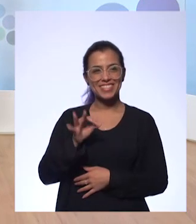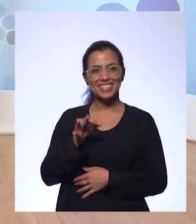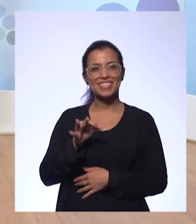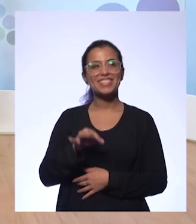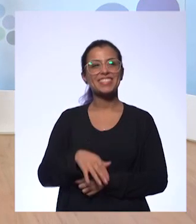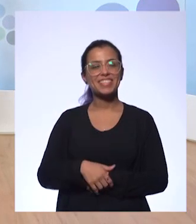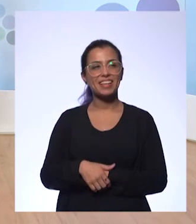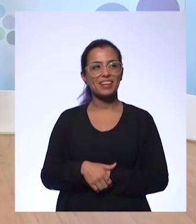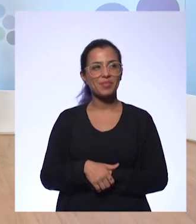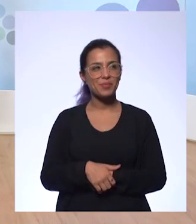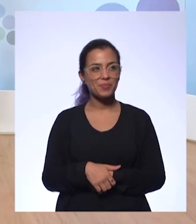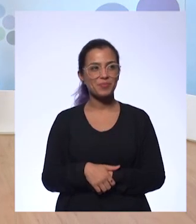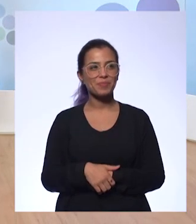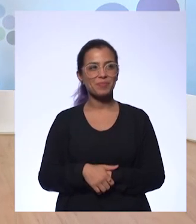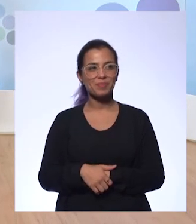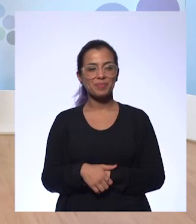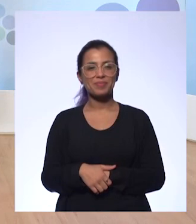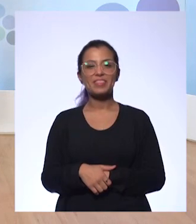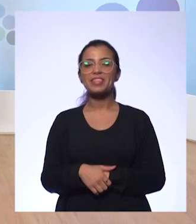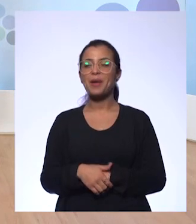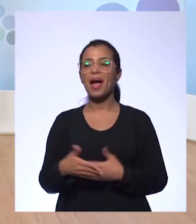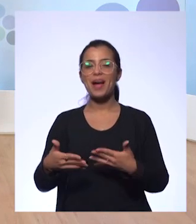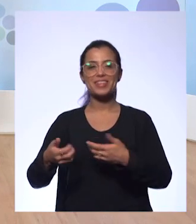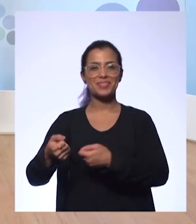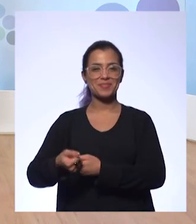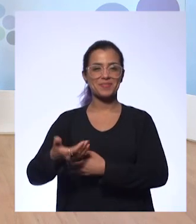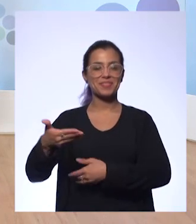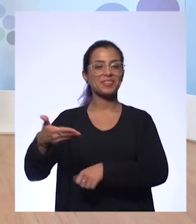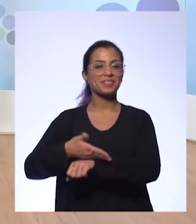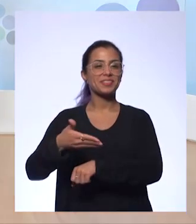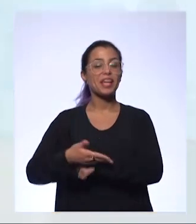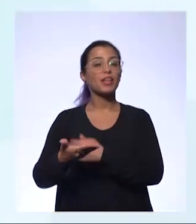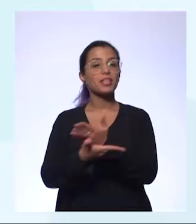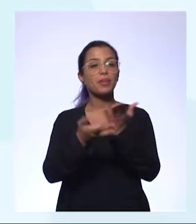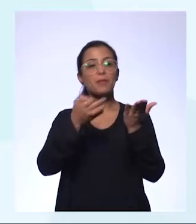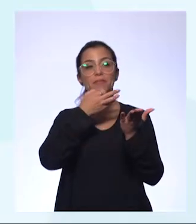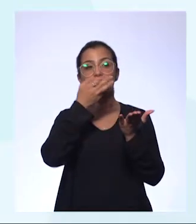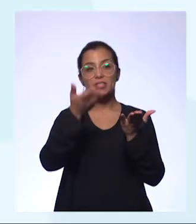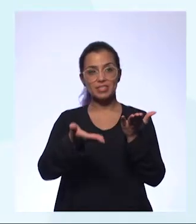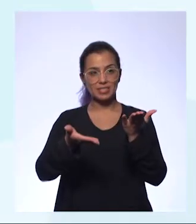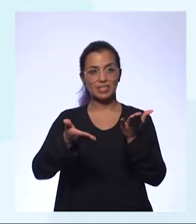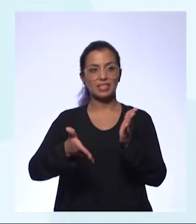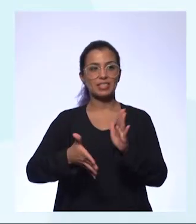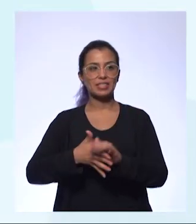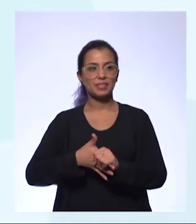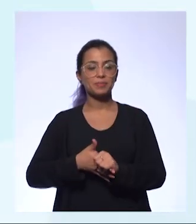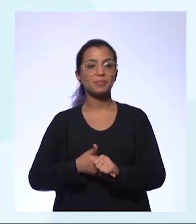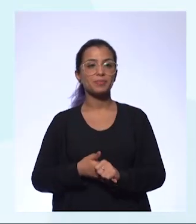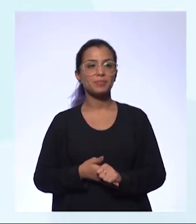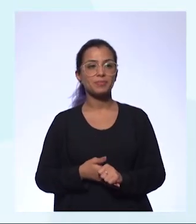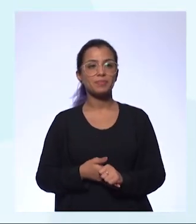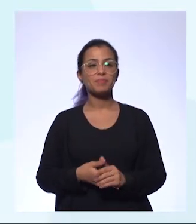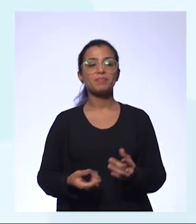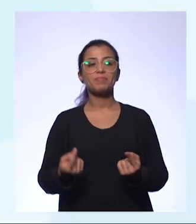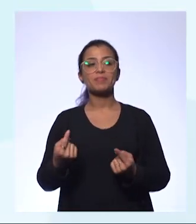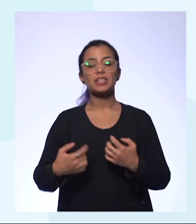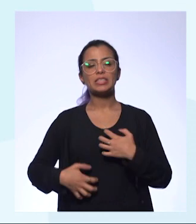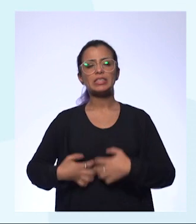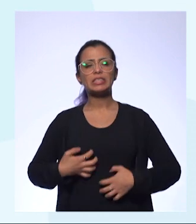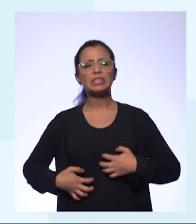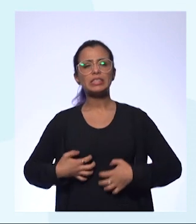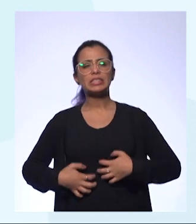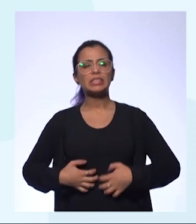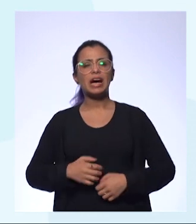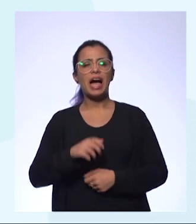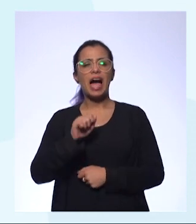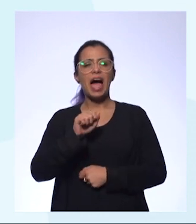Giba. Vamos colocar, então, uma interação aí para vocês. Eu quero saber de vocês em relação à azia, né? A azia é